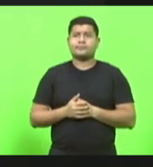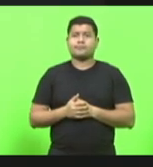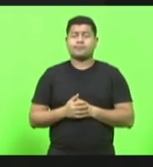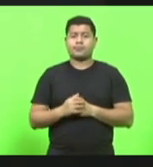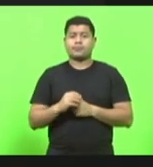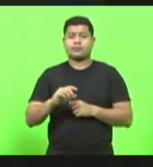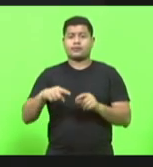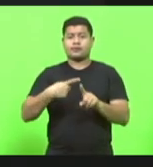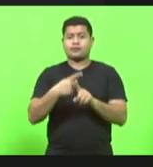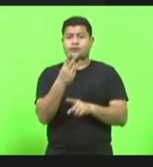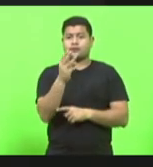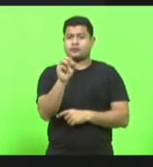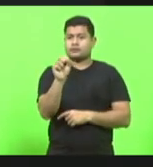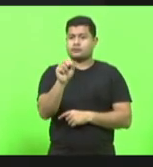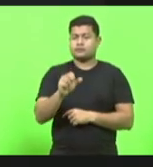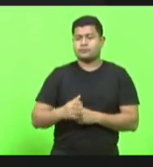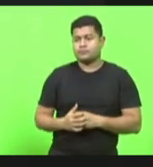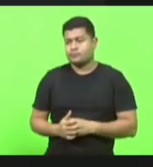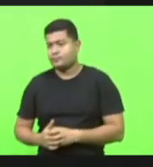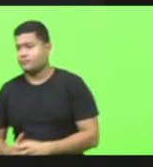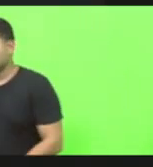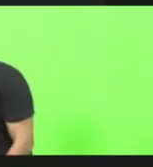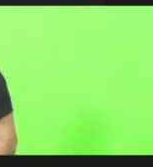segundos, deputado.